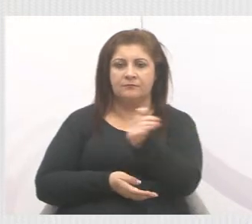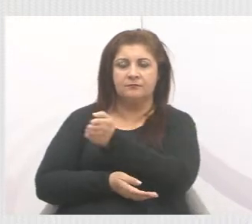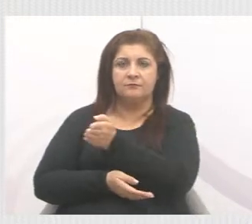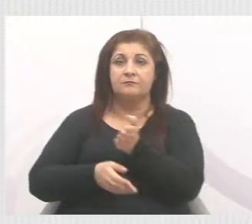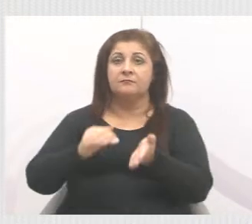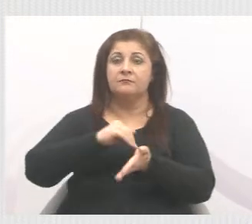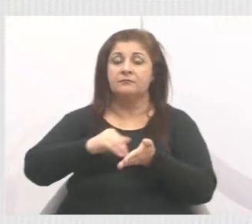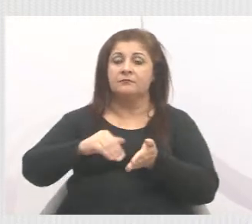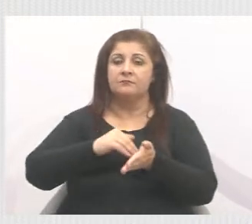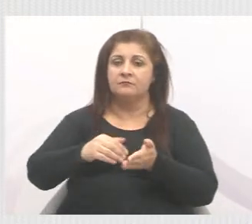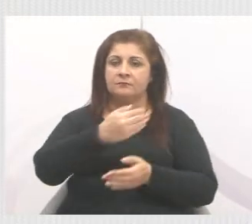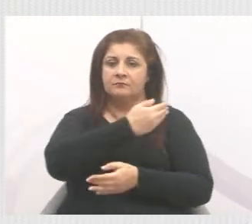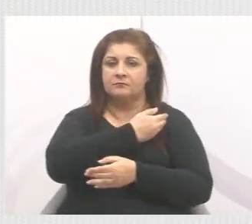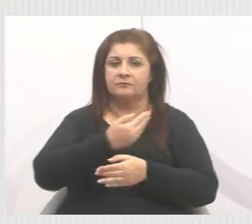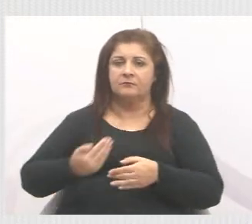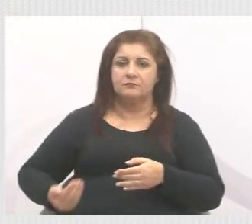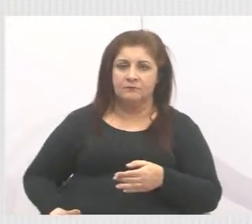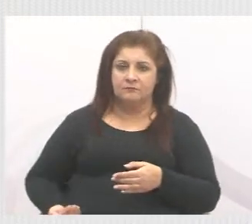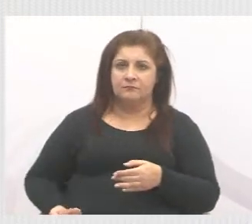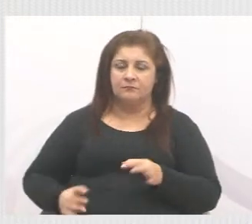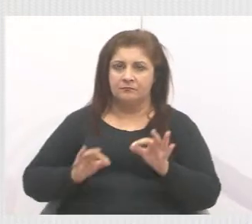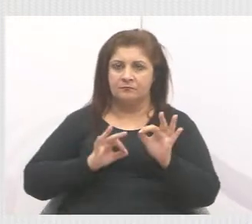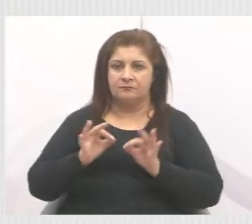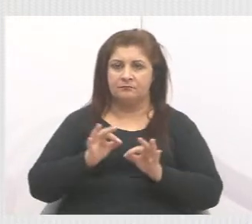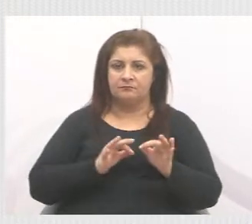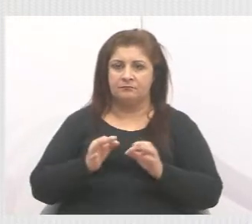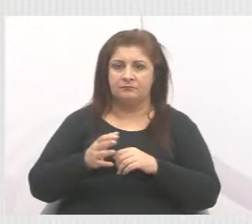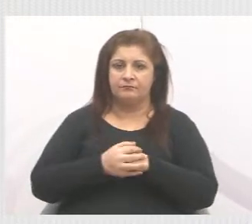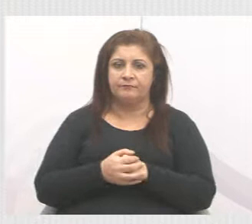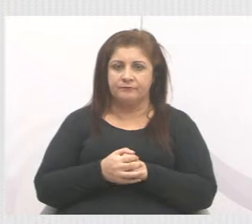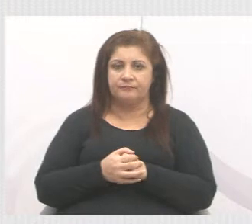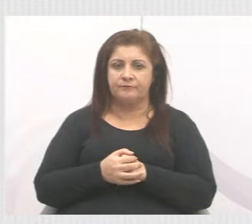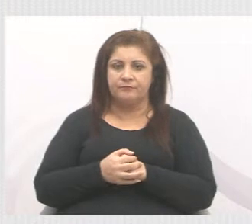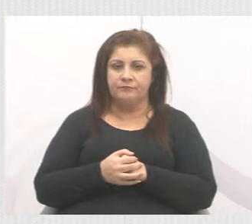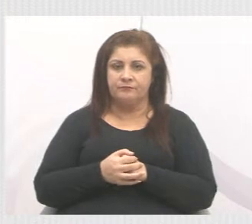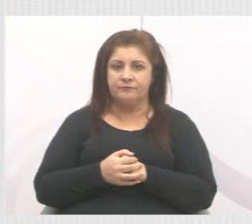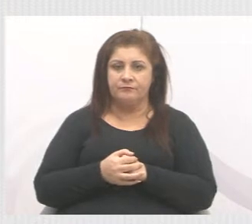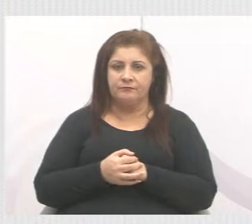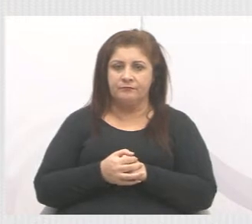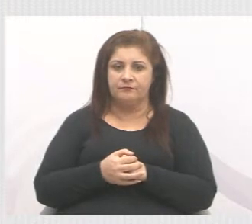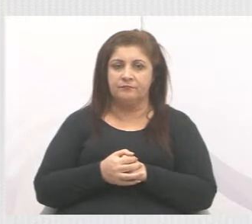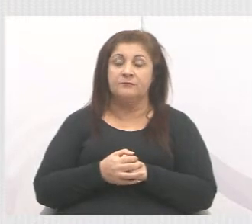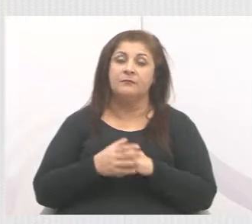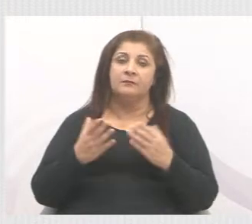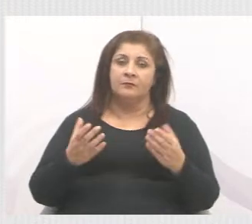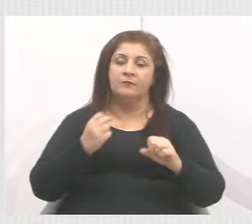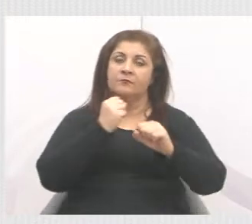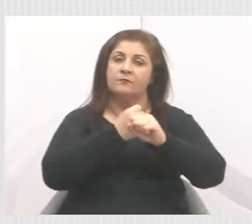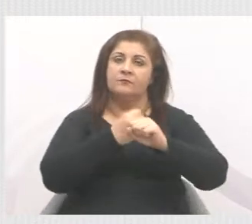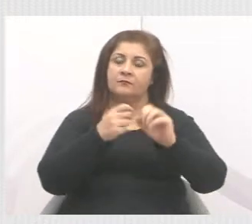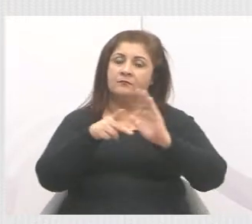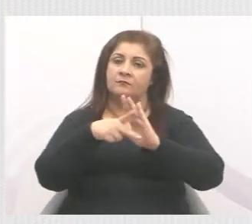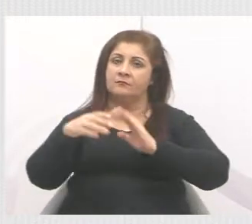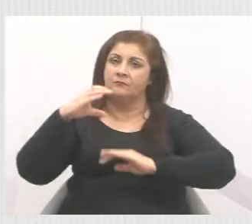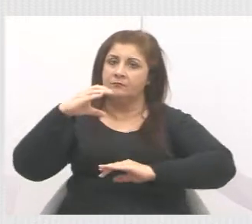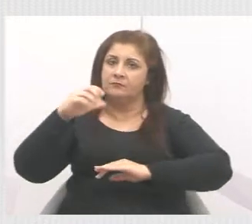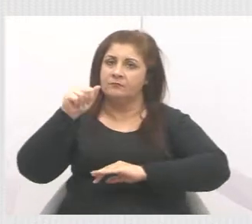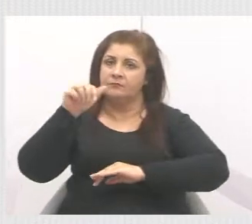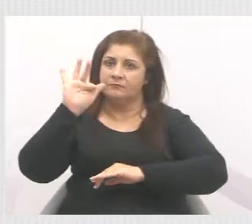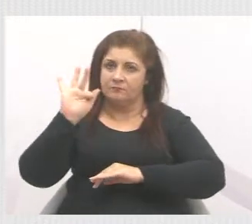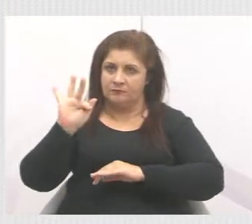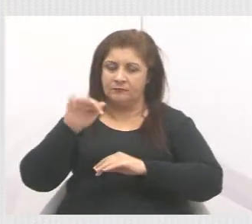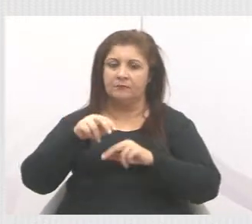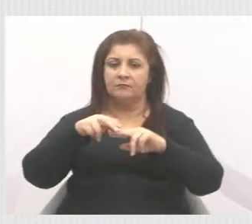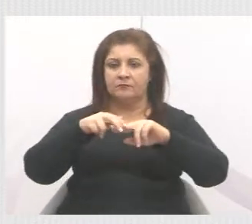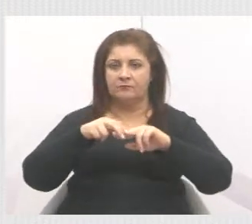Governo e Planejamento, aqui estão as obras vinculadas ao CAF, então por isso que na Secretaria de Infra